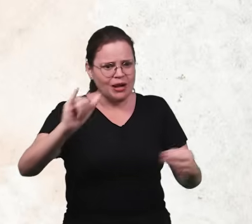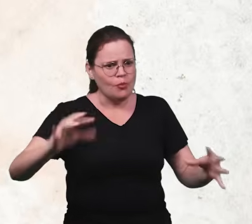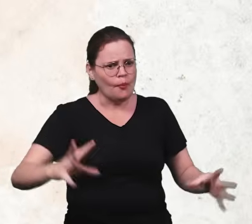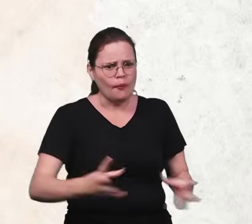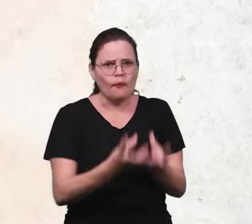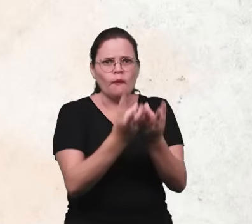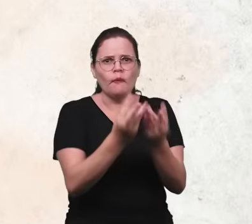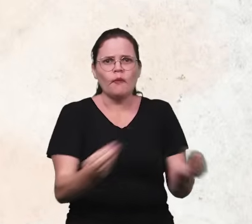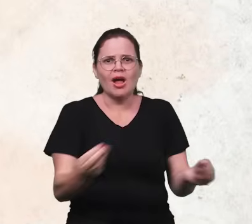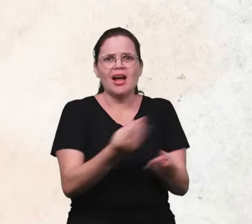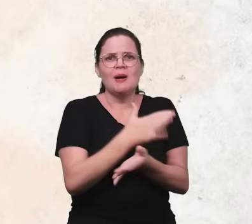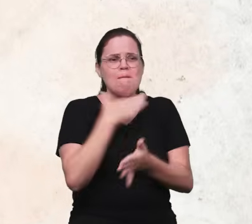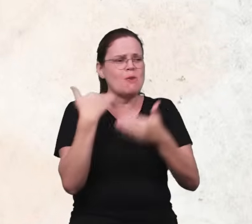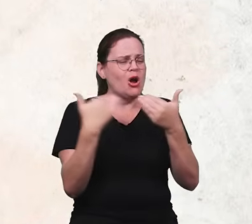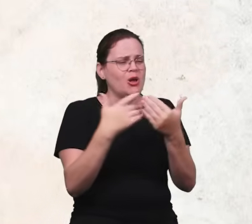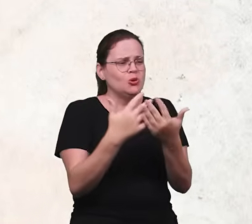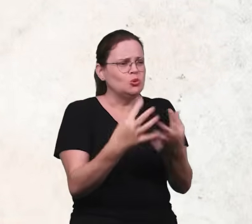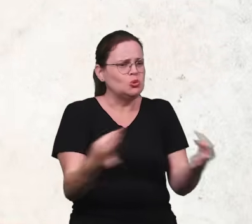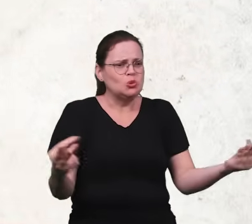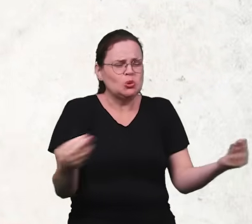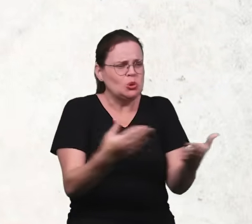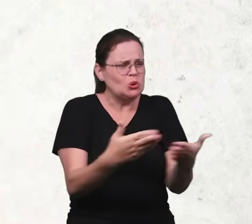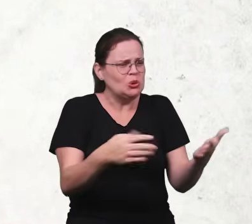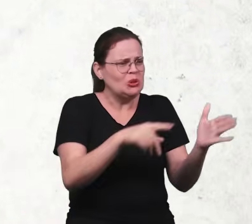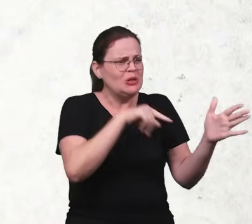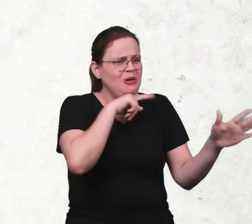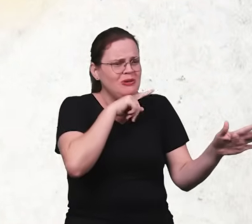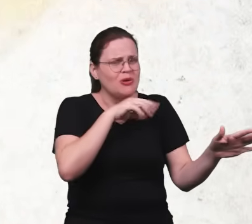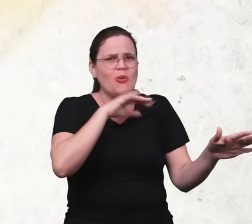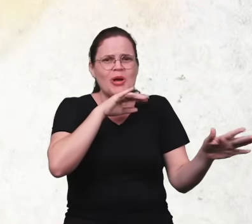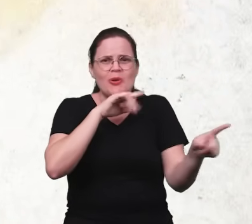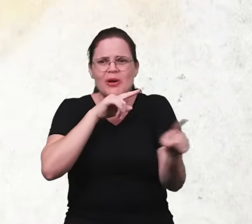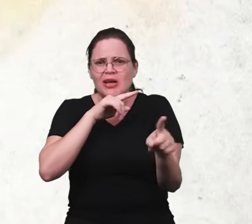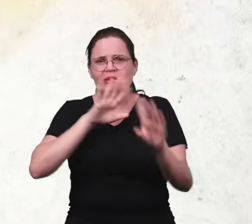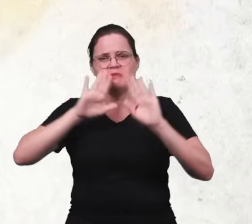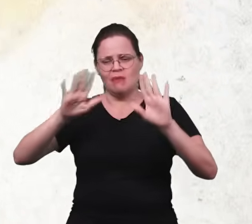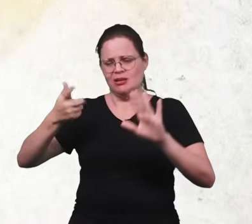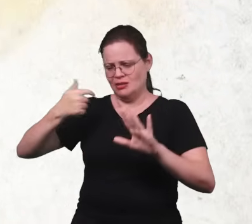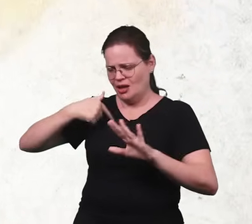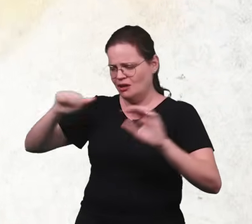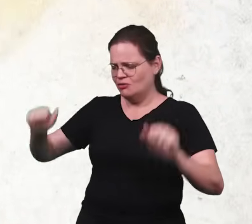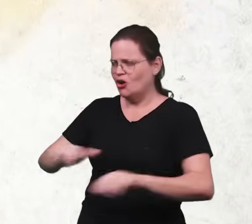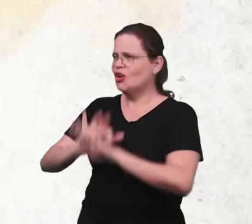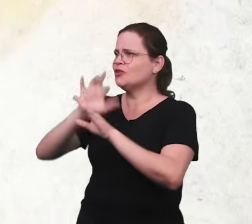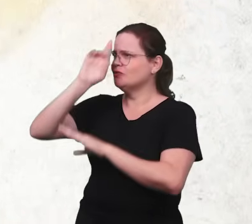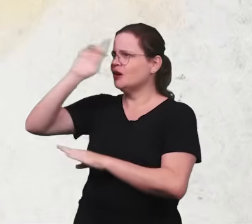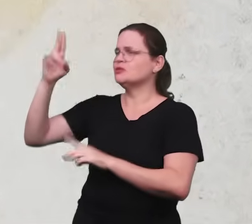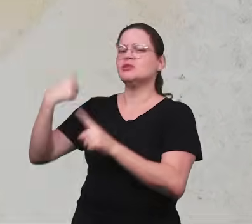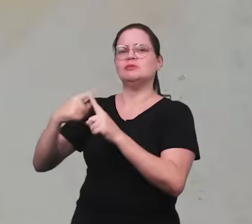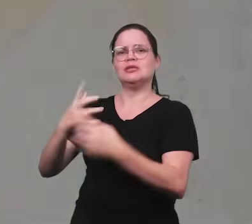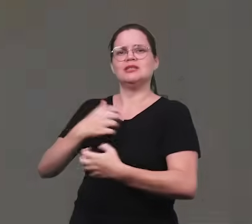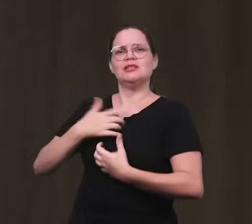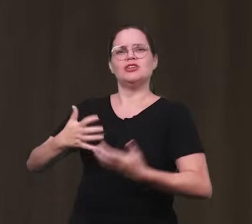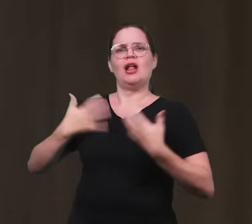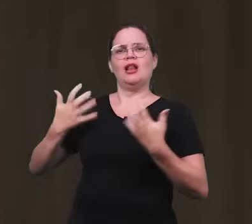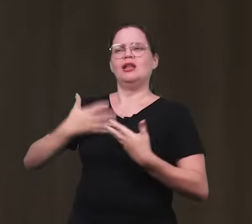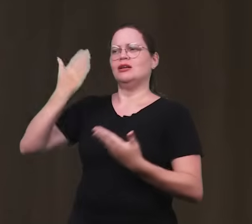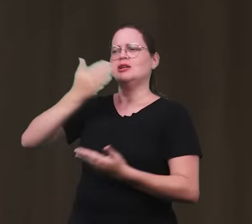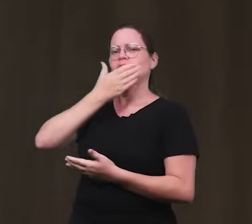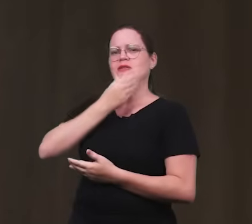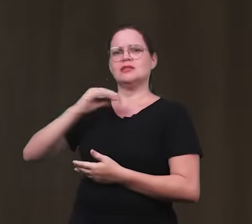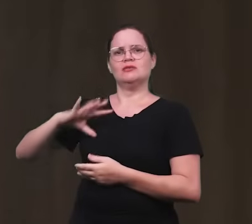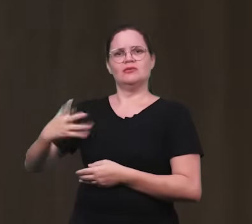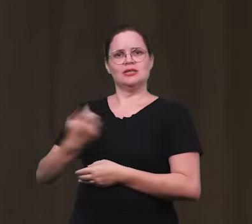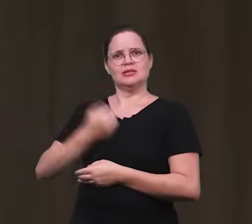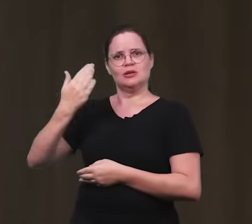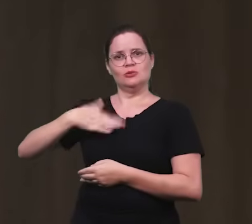eu me alegrarei no Senhor e exultarei no Deus da minha salvação. Jeová, o Senhor, é a minha força. Então, para você, mulher